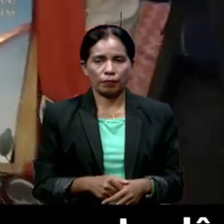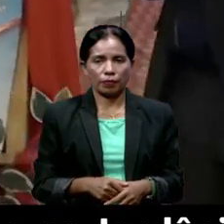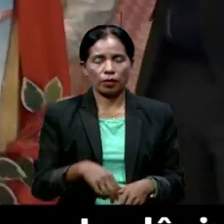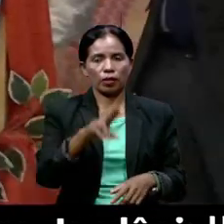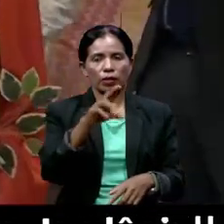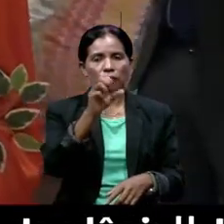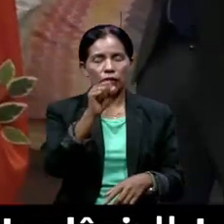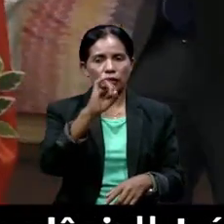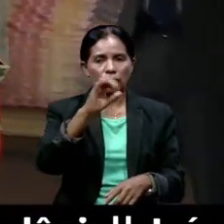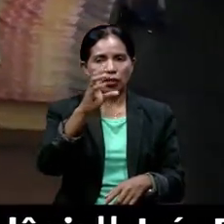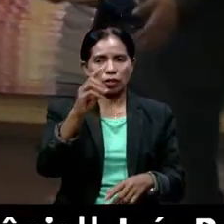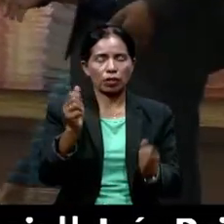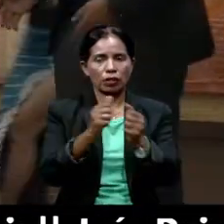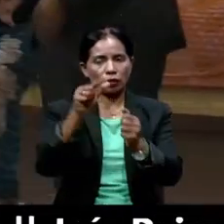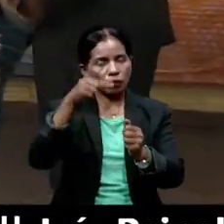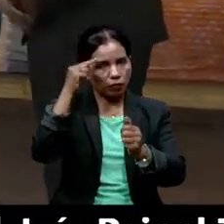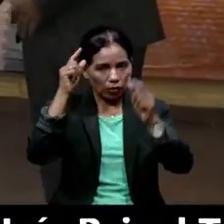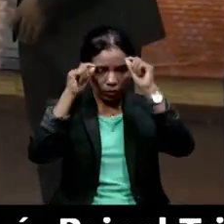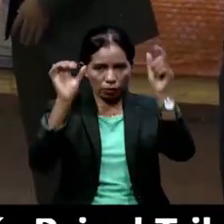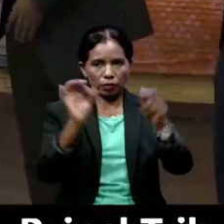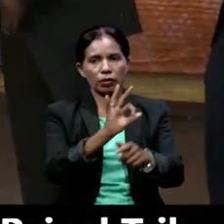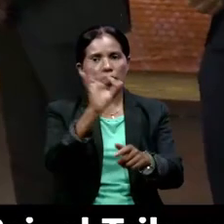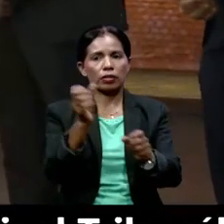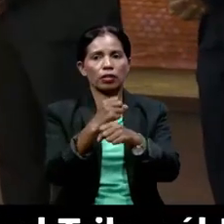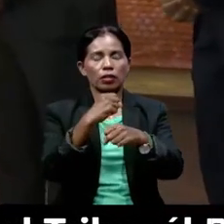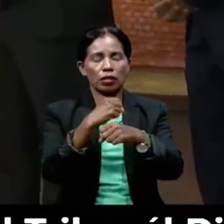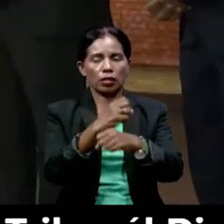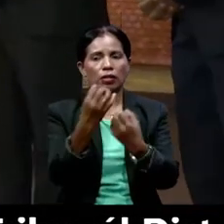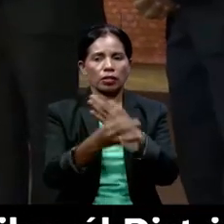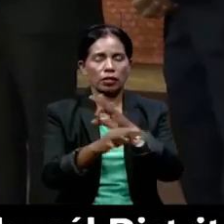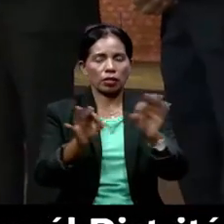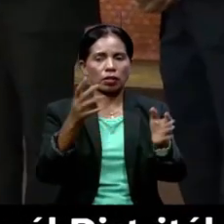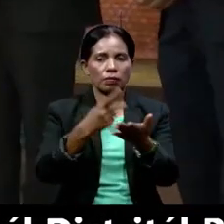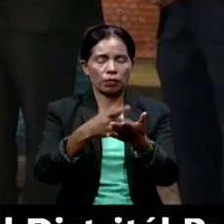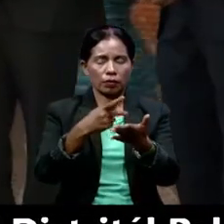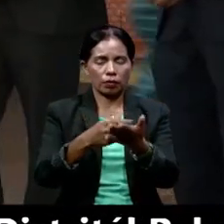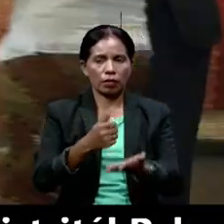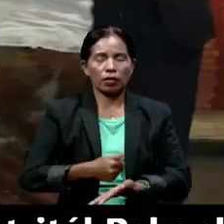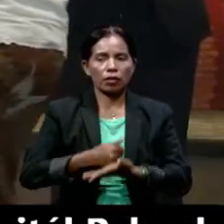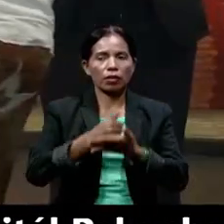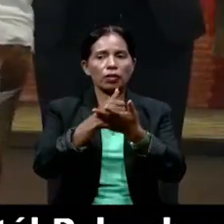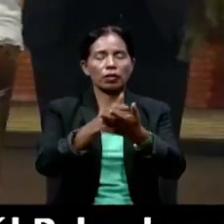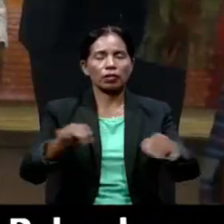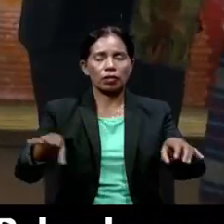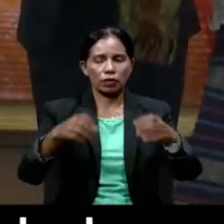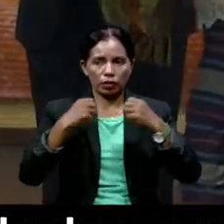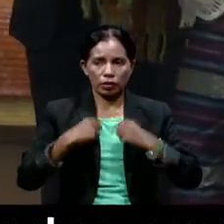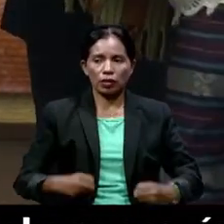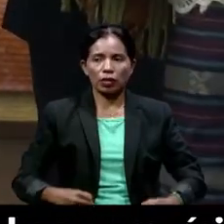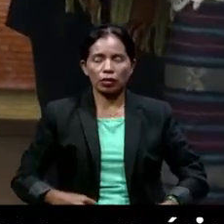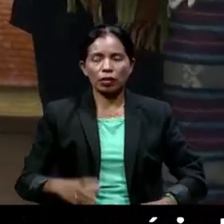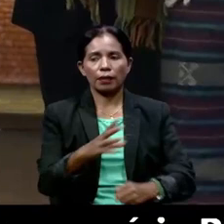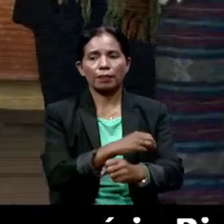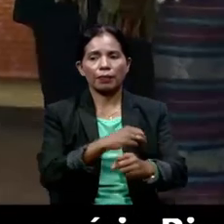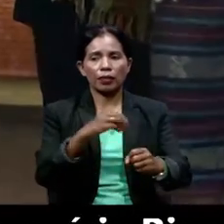USAID ho governo Timor-Leste sexta ne halao cerimônia enceramento ba projetu sustentabilidade sistema saude nebe durante